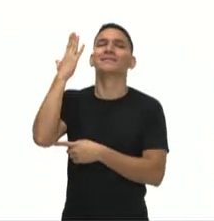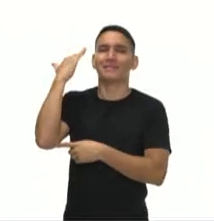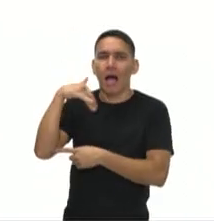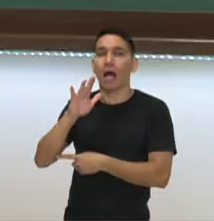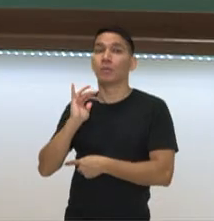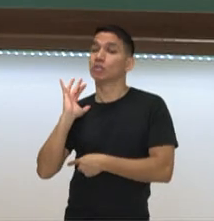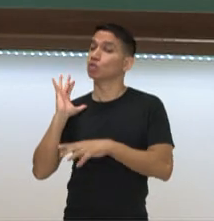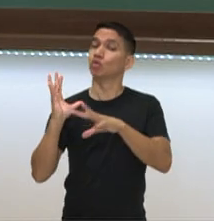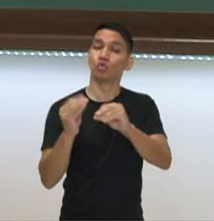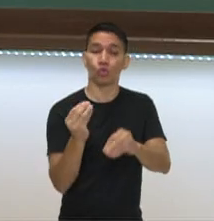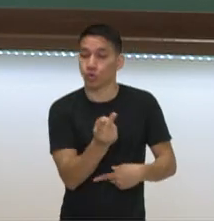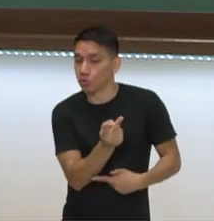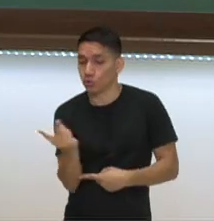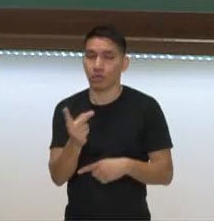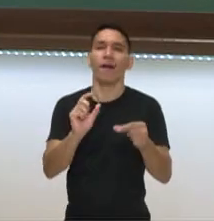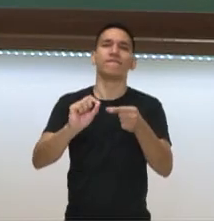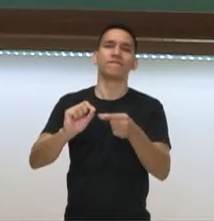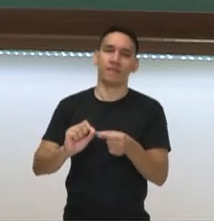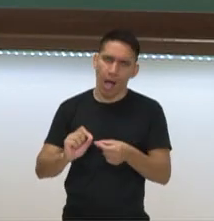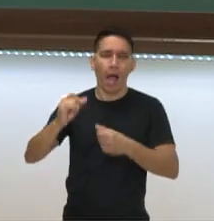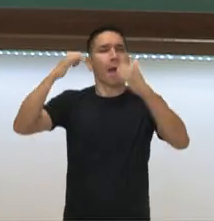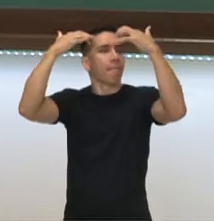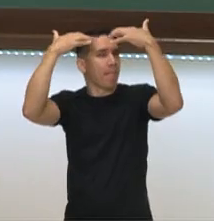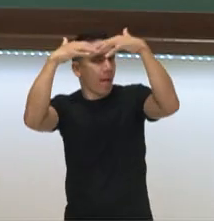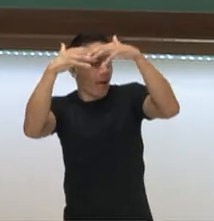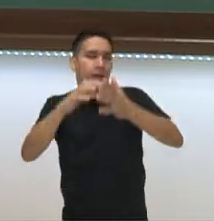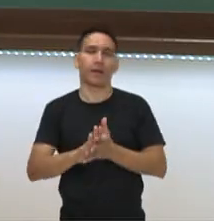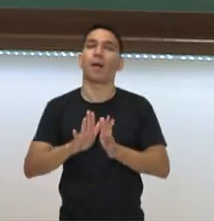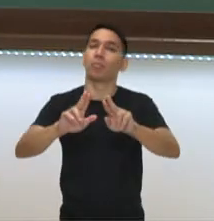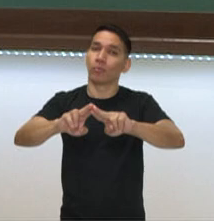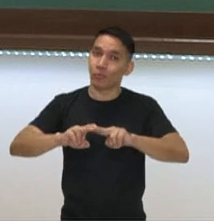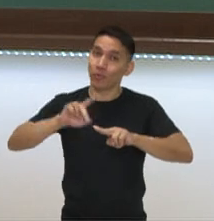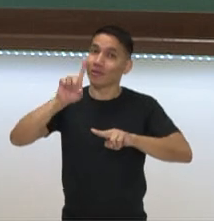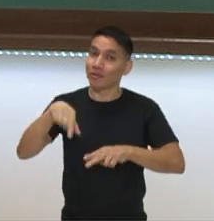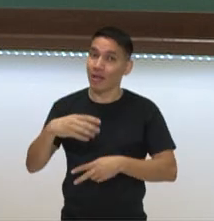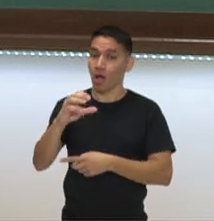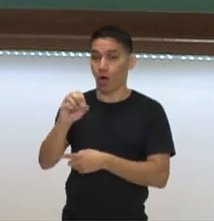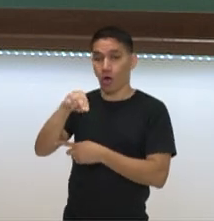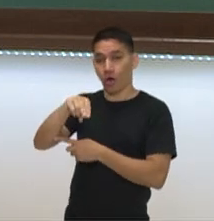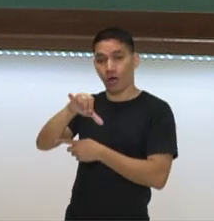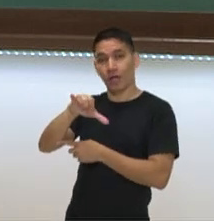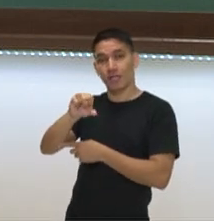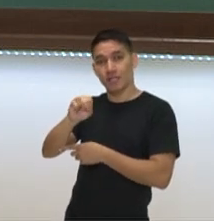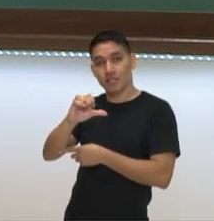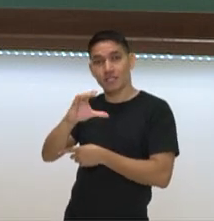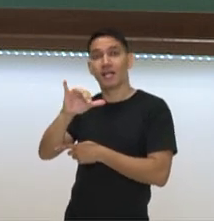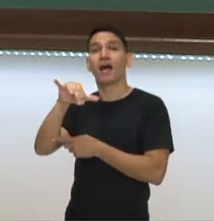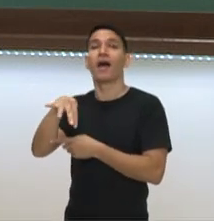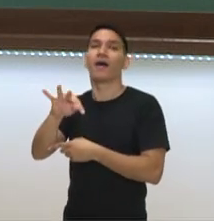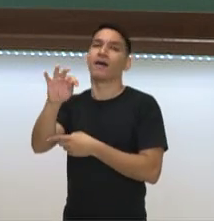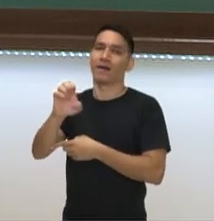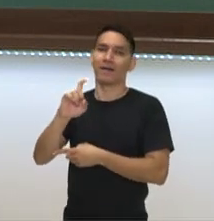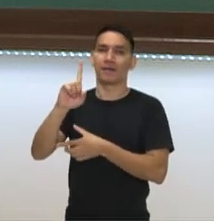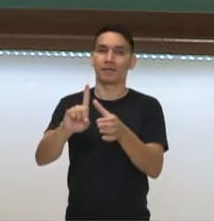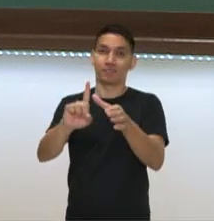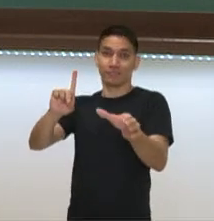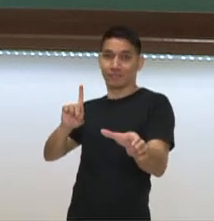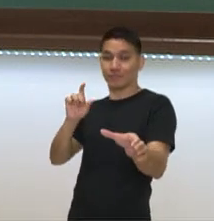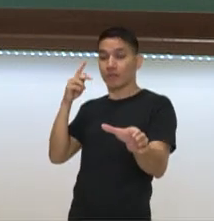tudo que a personagem faz, pensa, né? É, portanto, narrador onisciente. Tanto que ele mostra aqui,